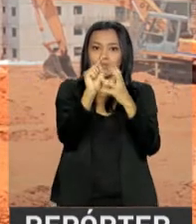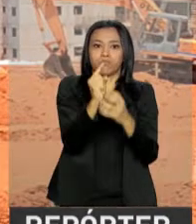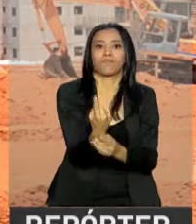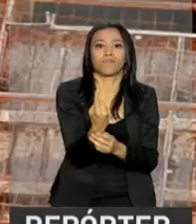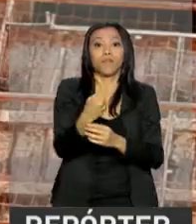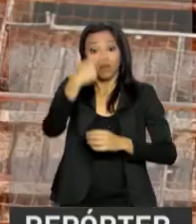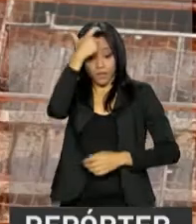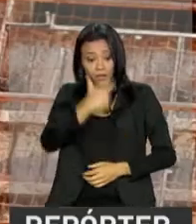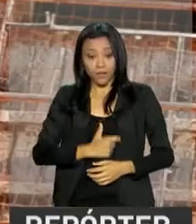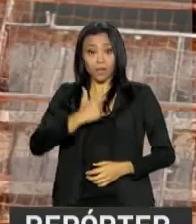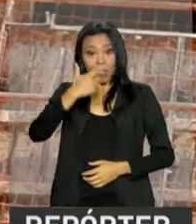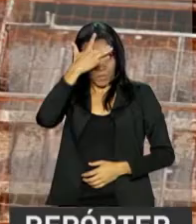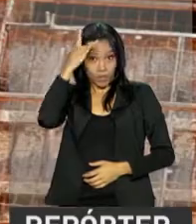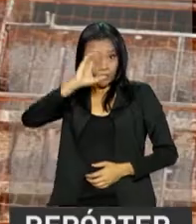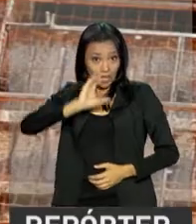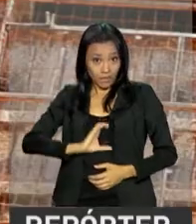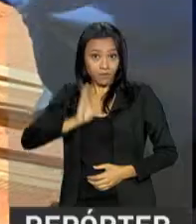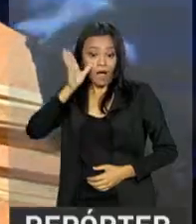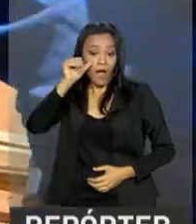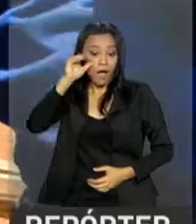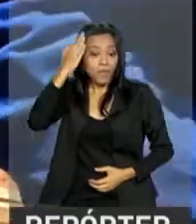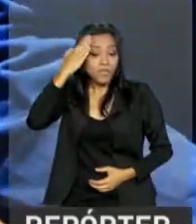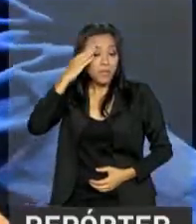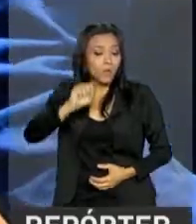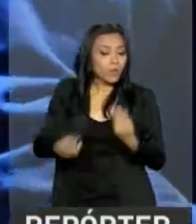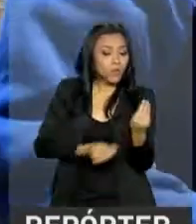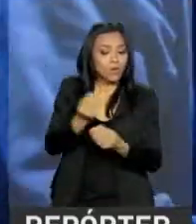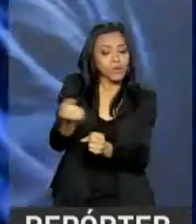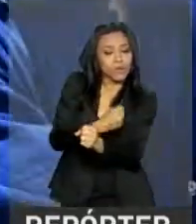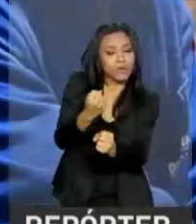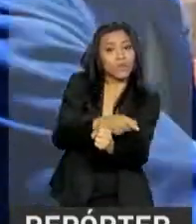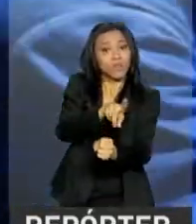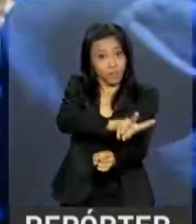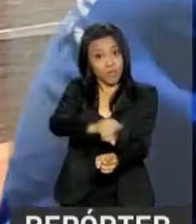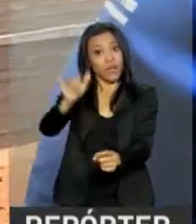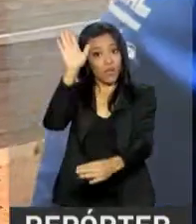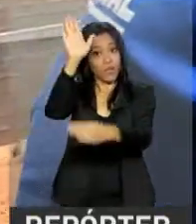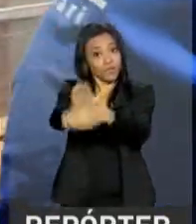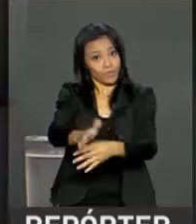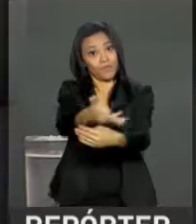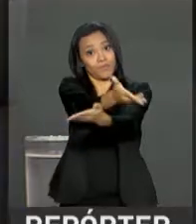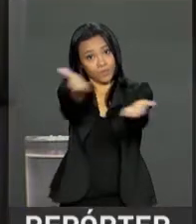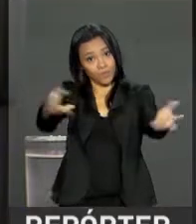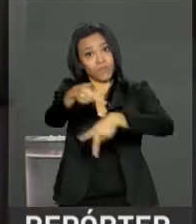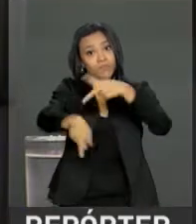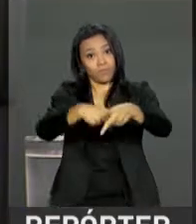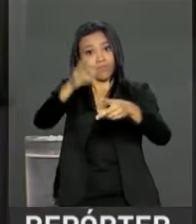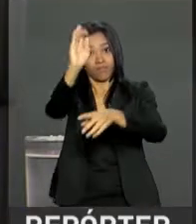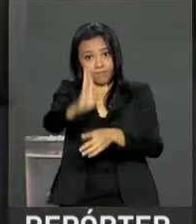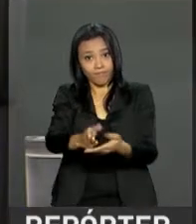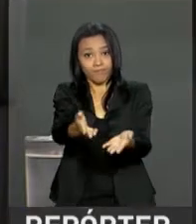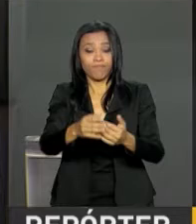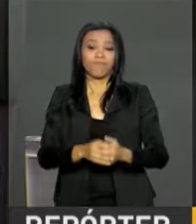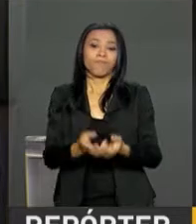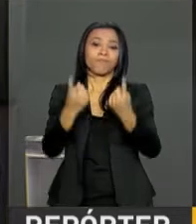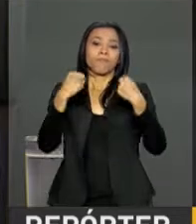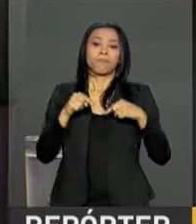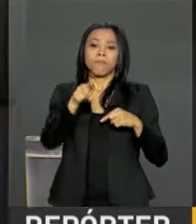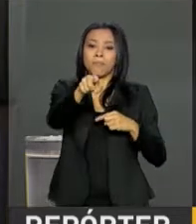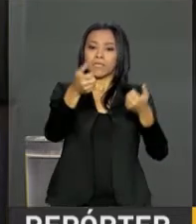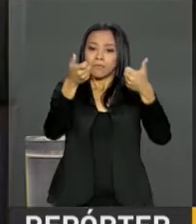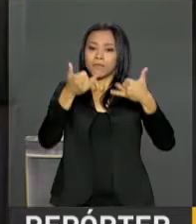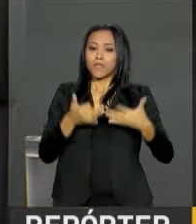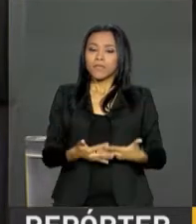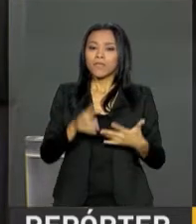mais fácil de controlar o andamento das obras que vão beneficiar a comunidade. A transparência e a